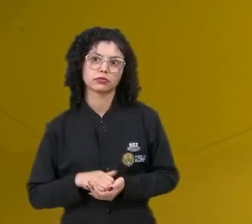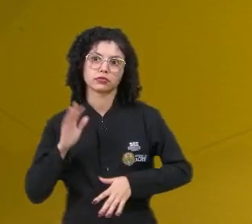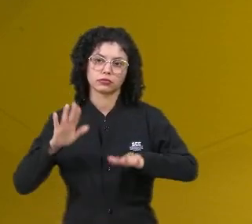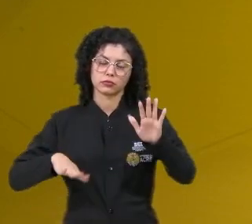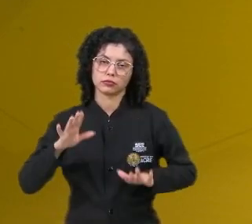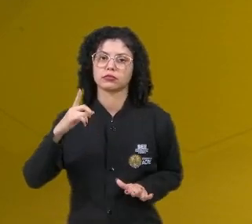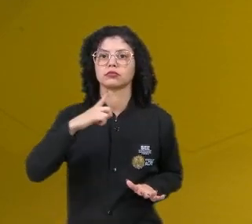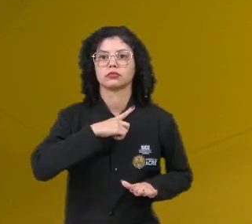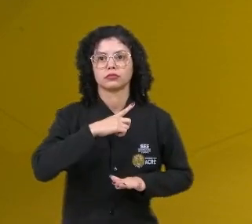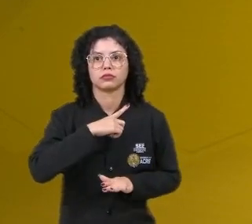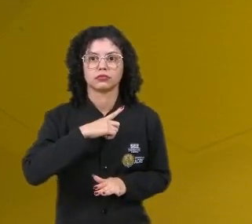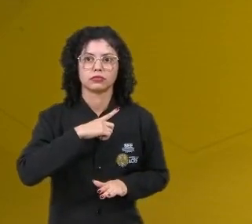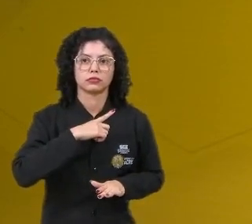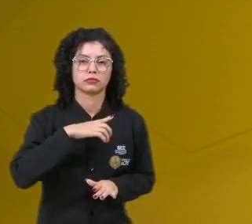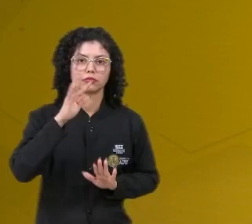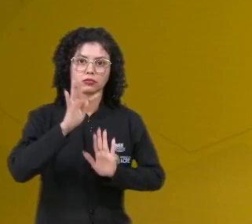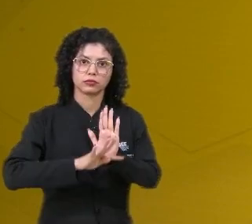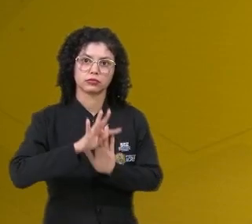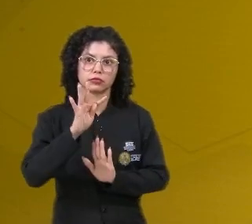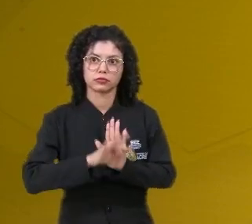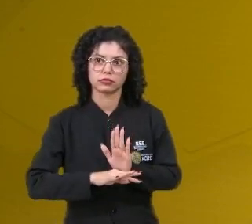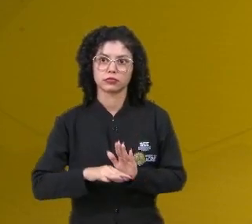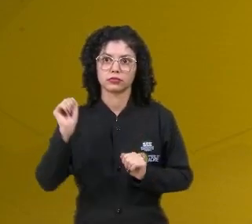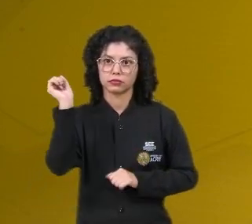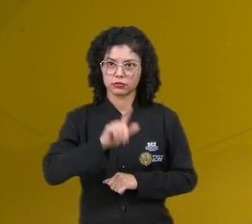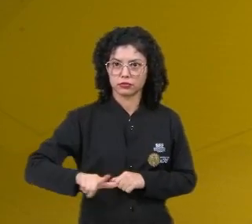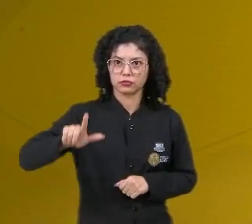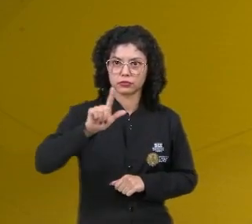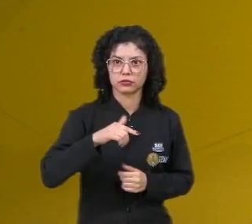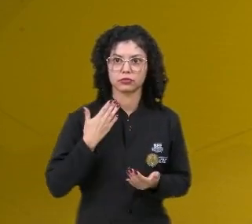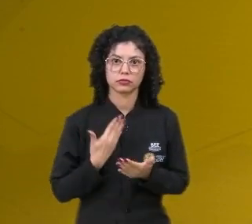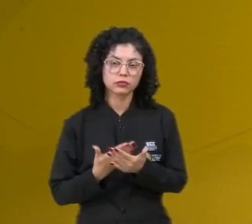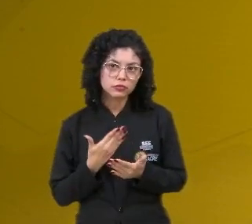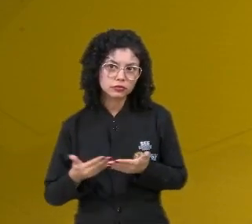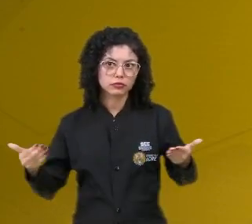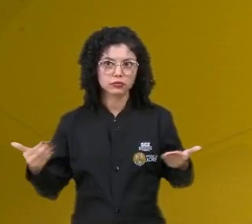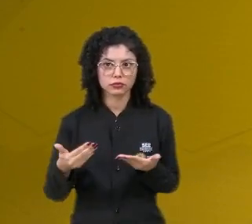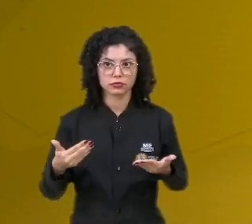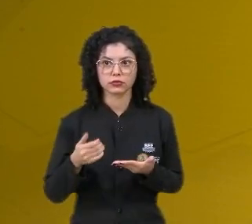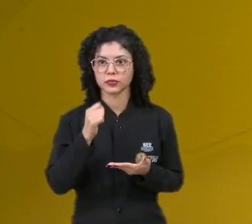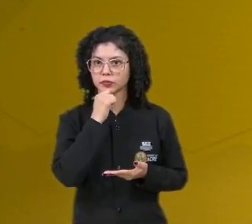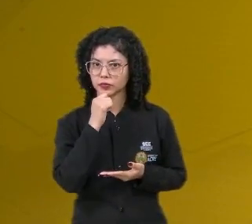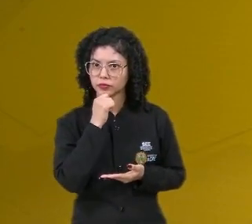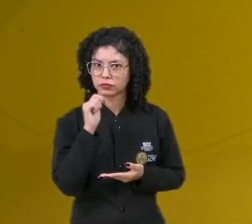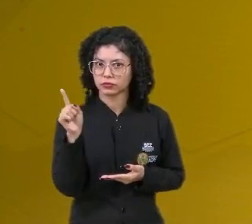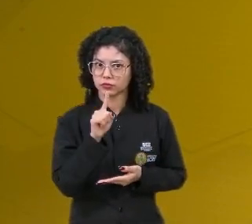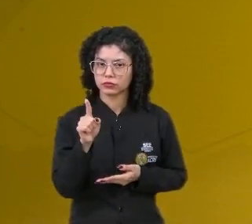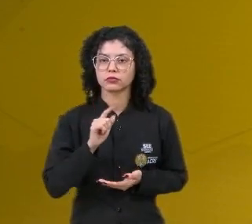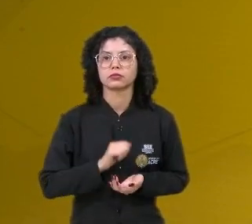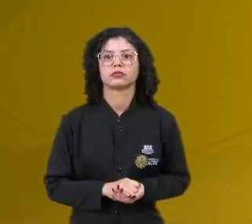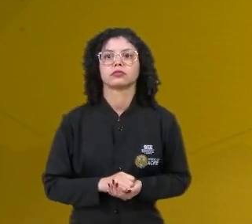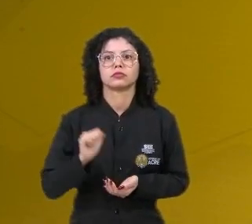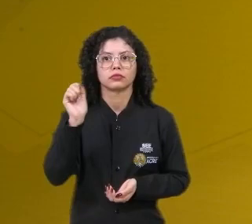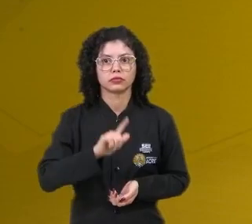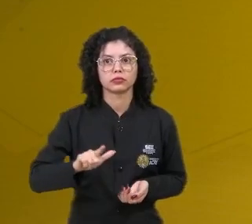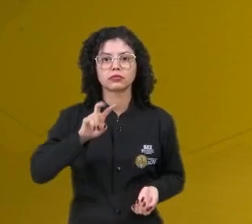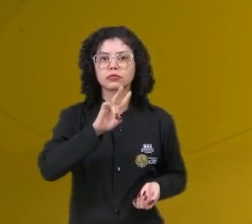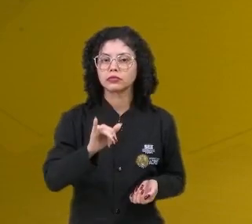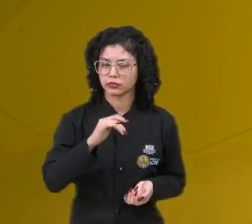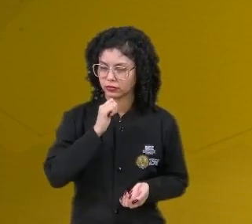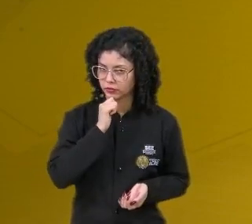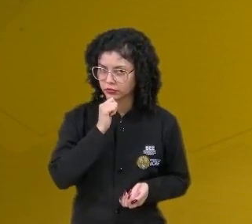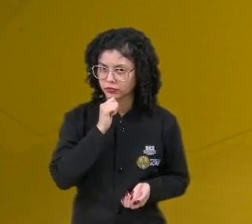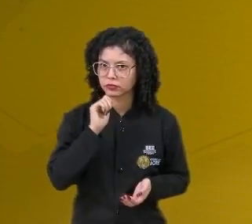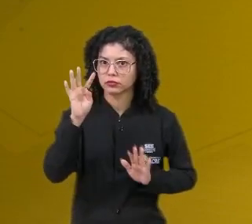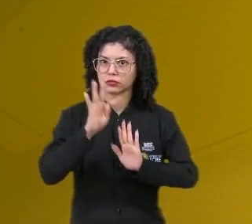vezes se for um texto literário temos uma aula sobre texto literário e não literário Hein gente eh vai ser